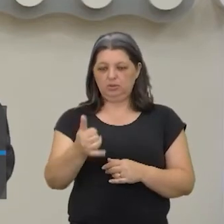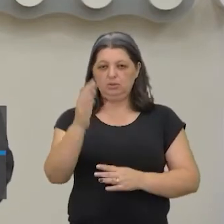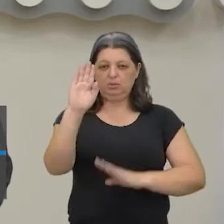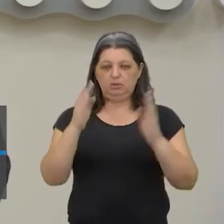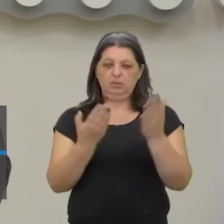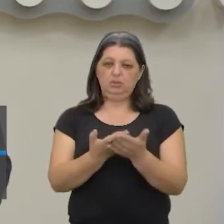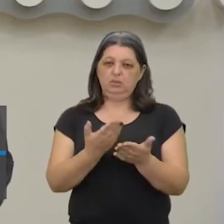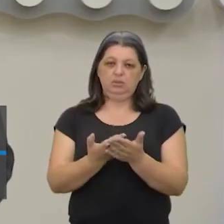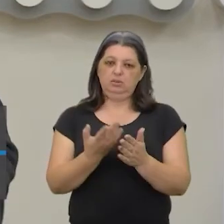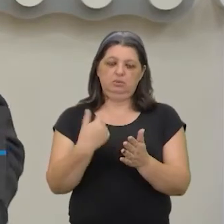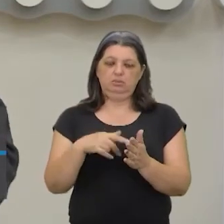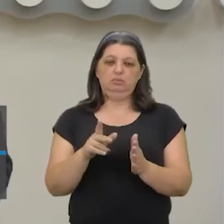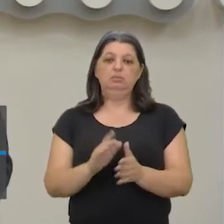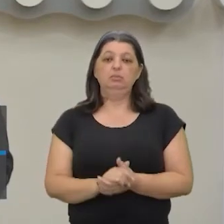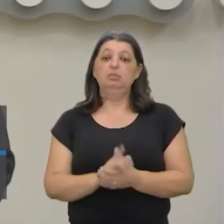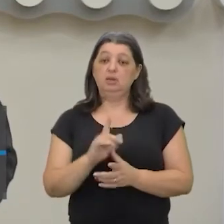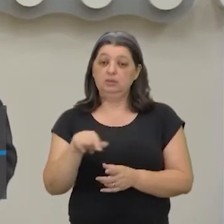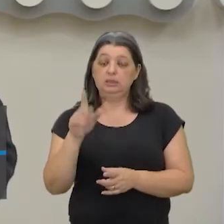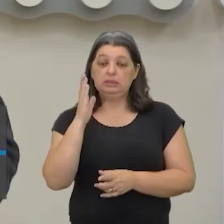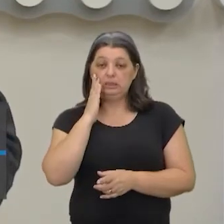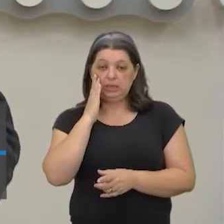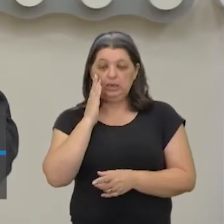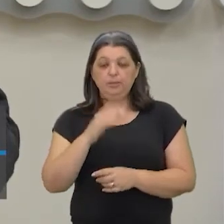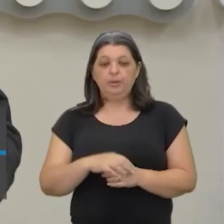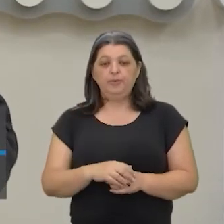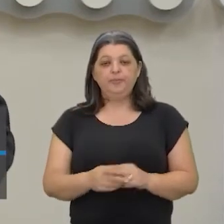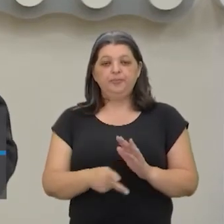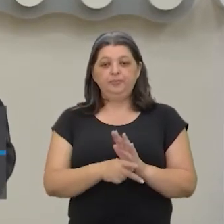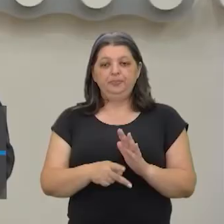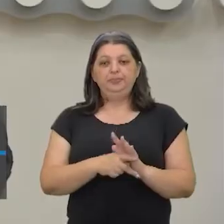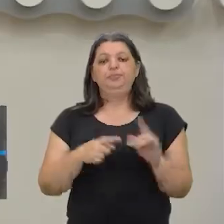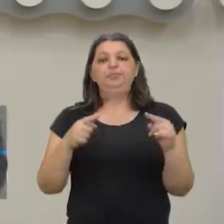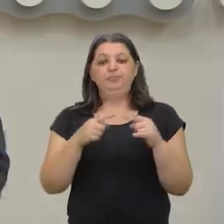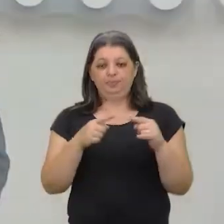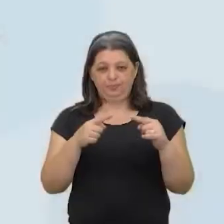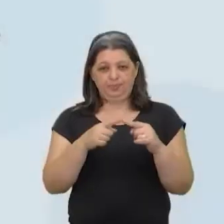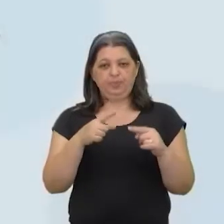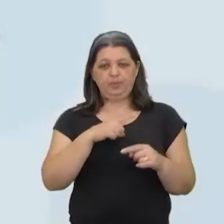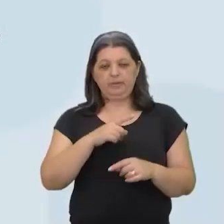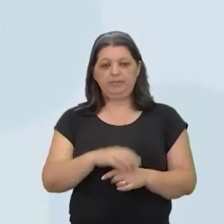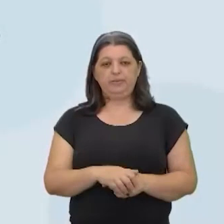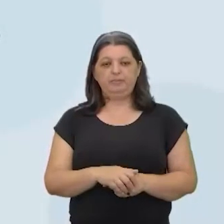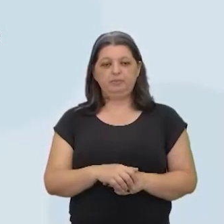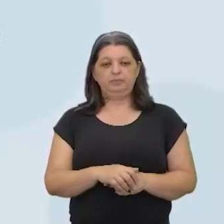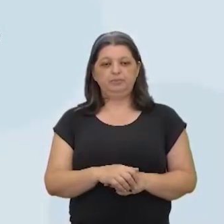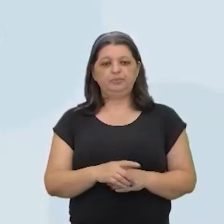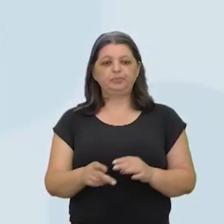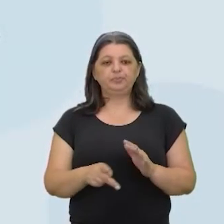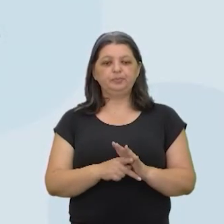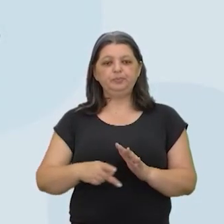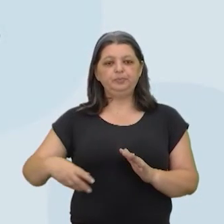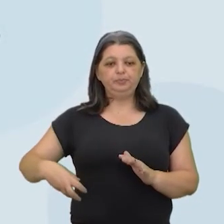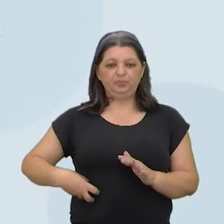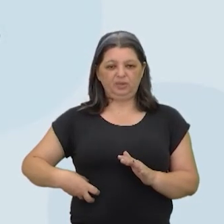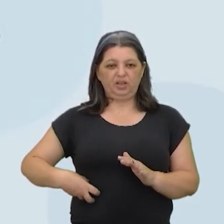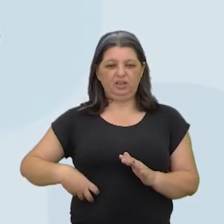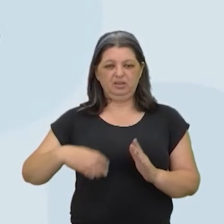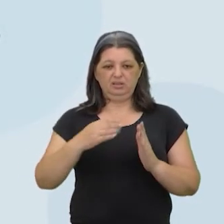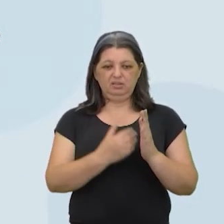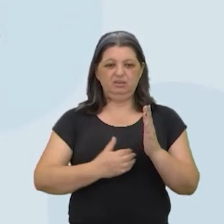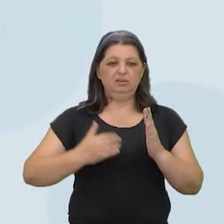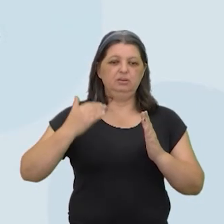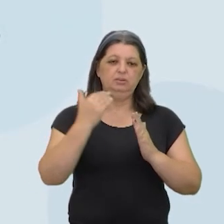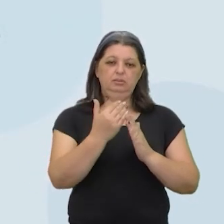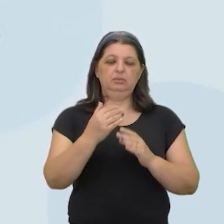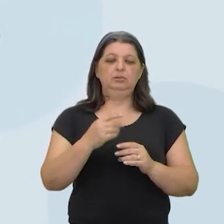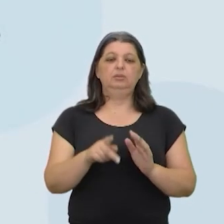entrar tanto nesse aspecto, mas vocês fiquem sabendo que tem essa ligação. Sobrecarga dos rins, aumento na retenção